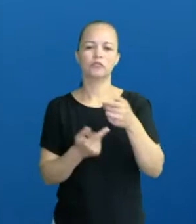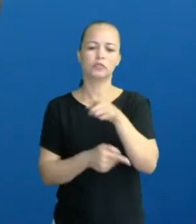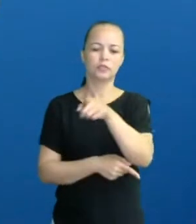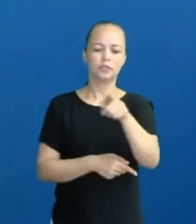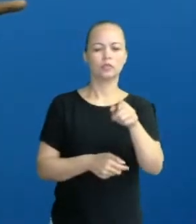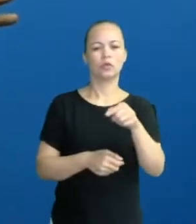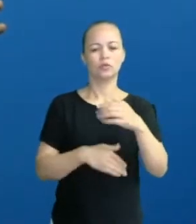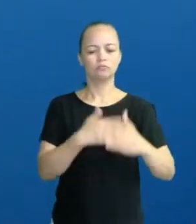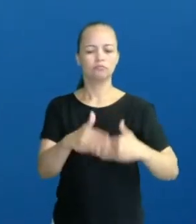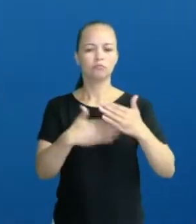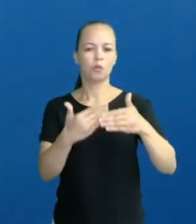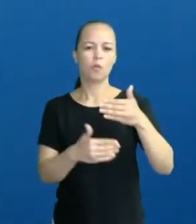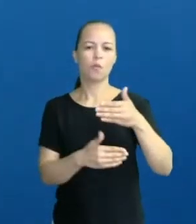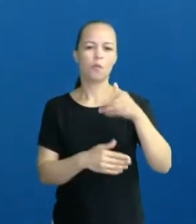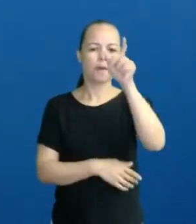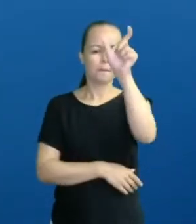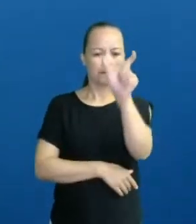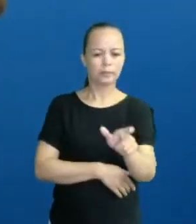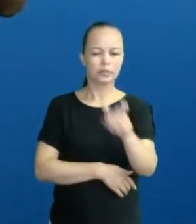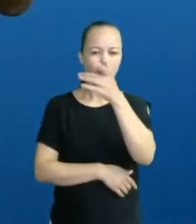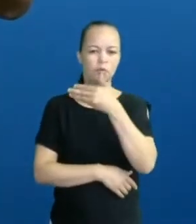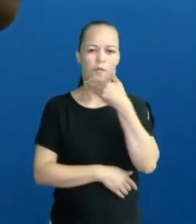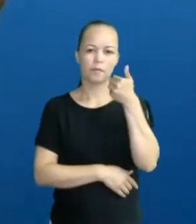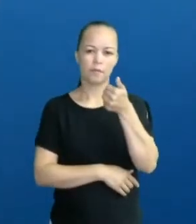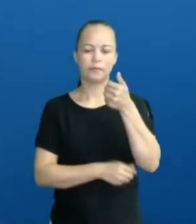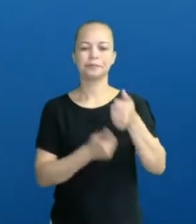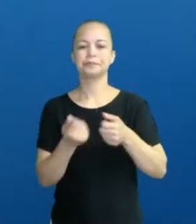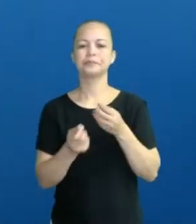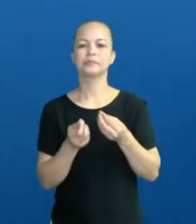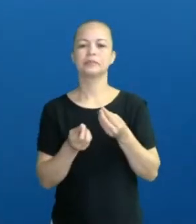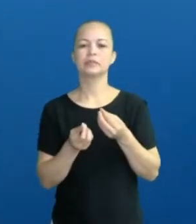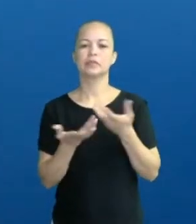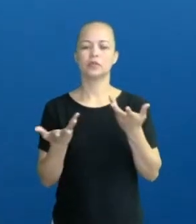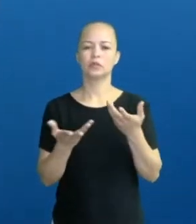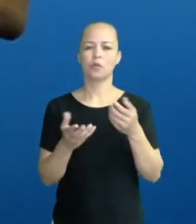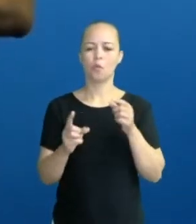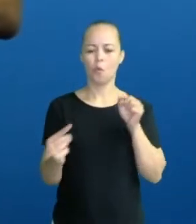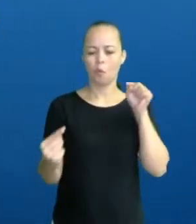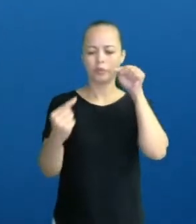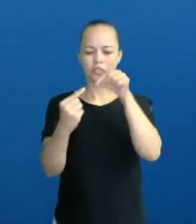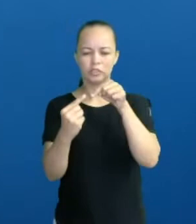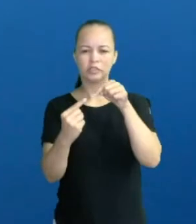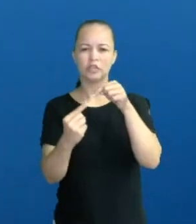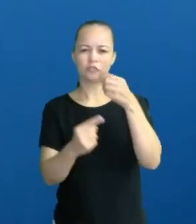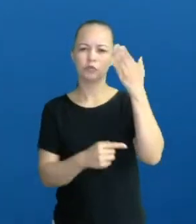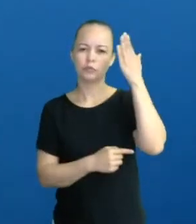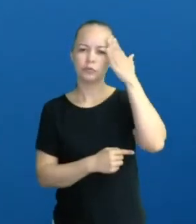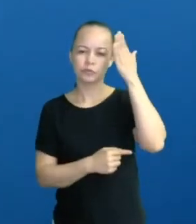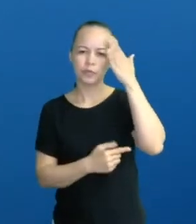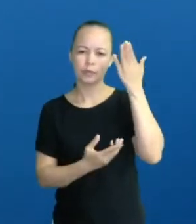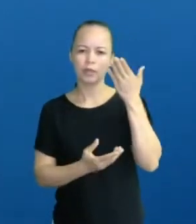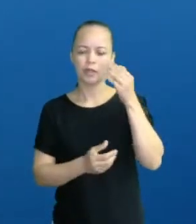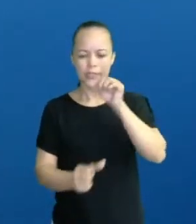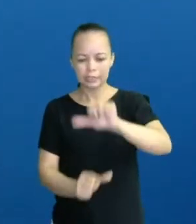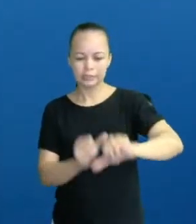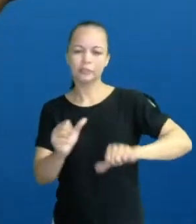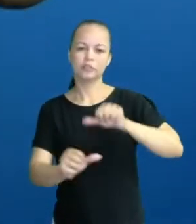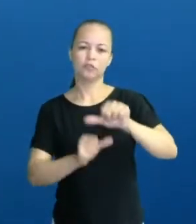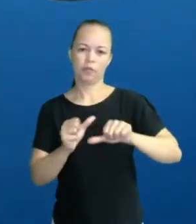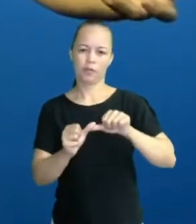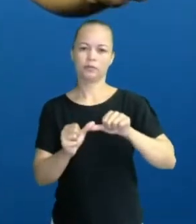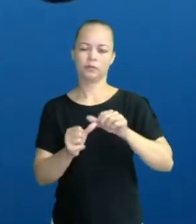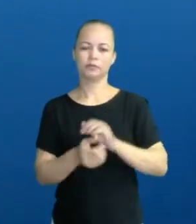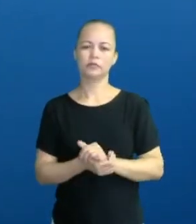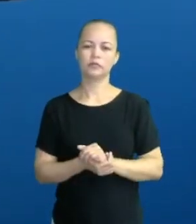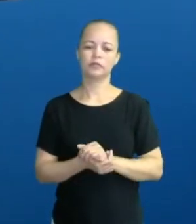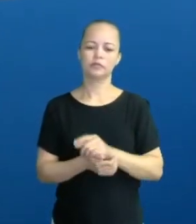melhor. Esse é o grande objetivo da nossa aula, esse é o grande objetivo do saber. É gerar em você essa mudança, essa transformação. Você